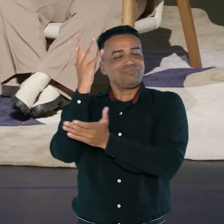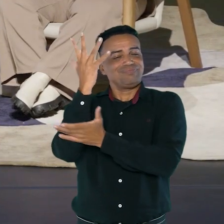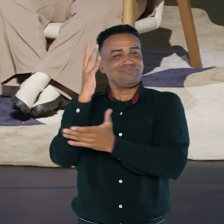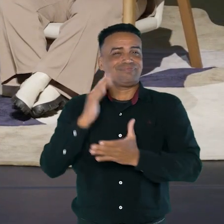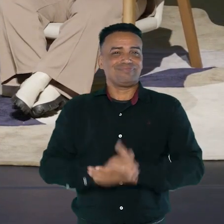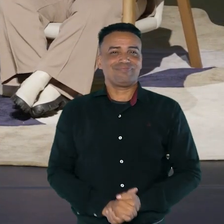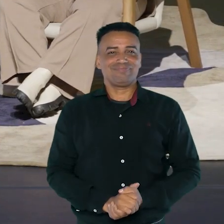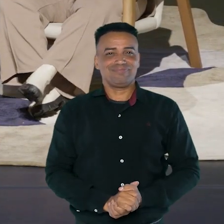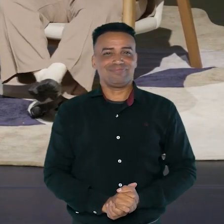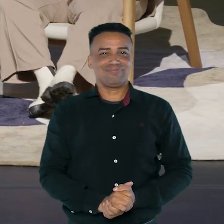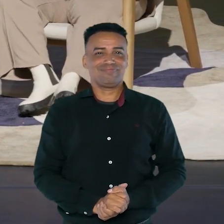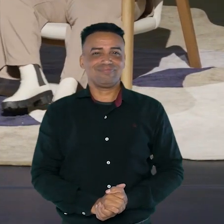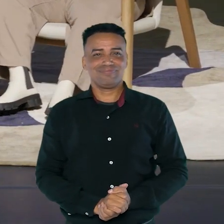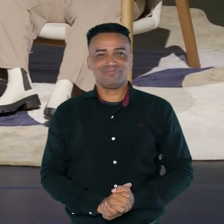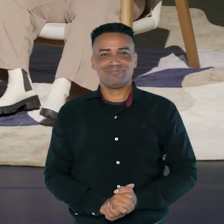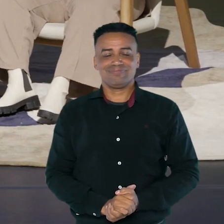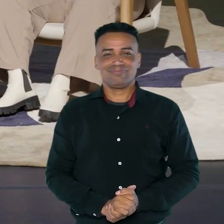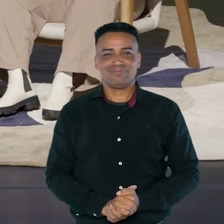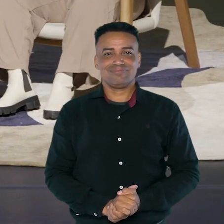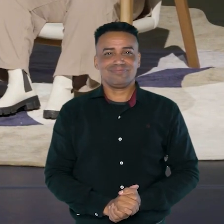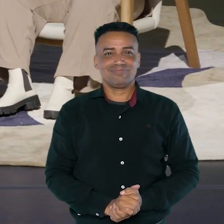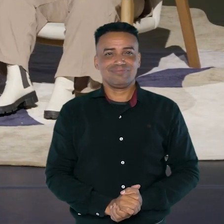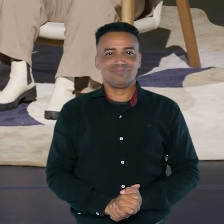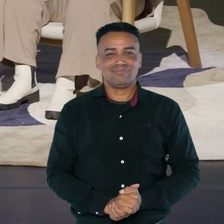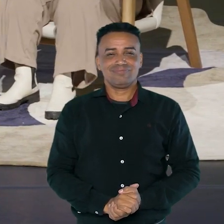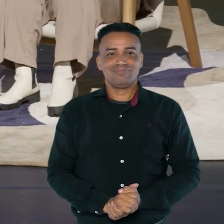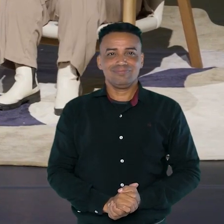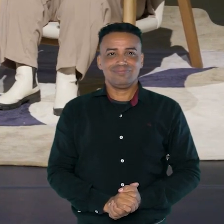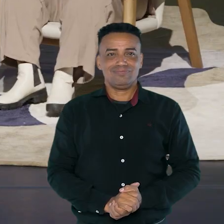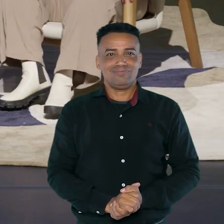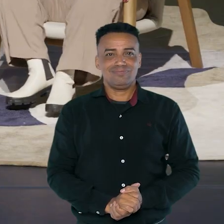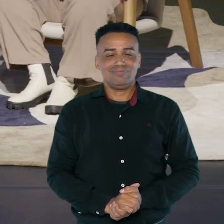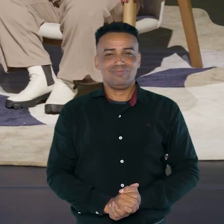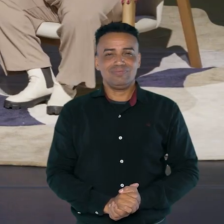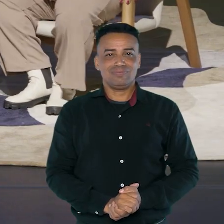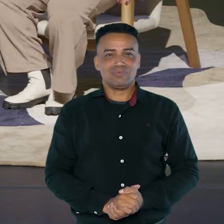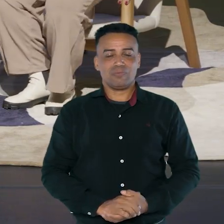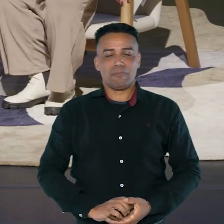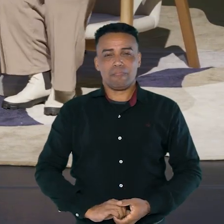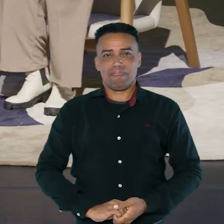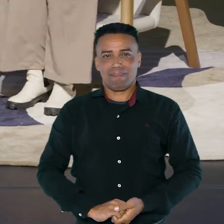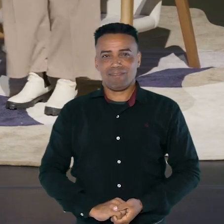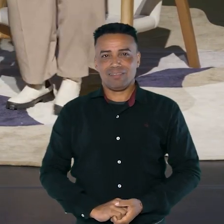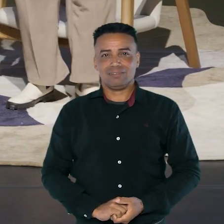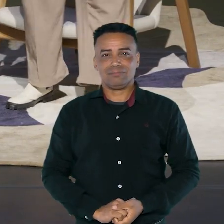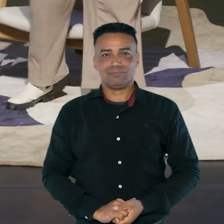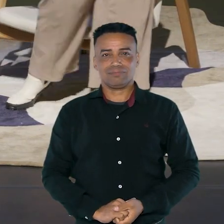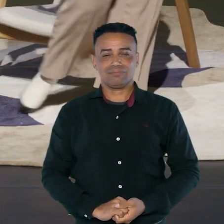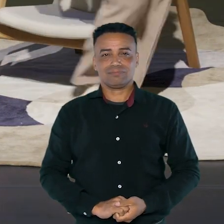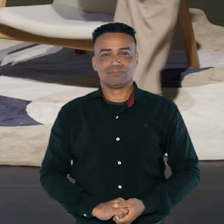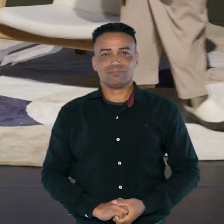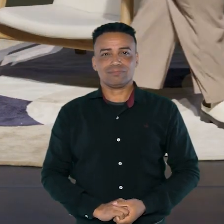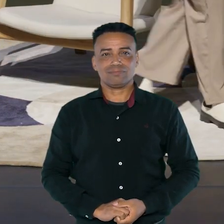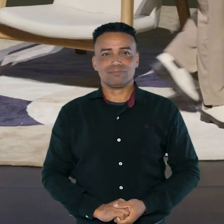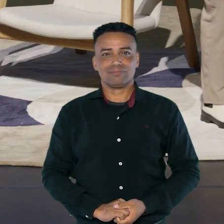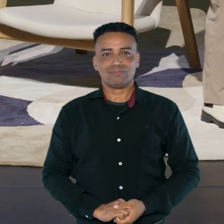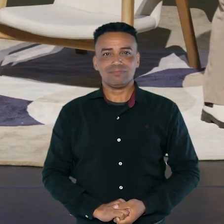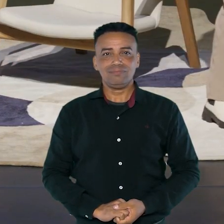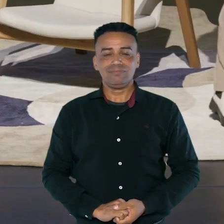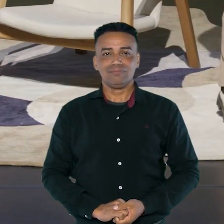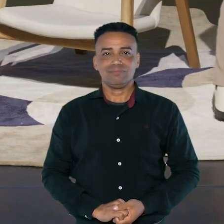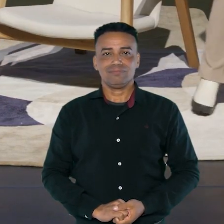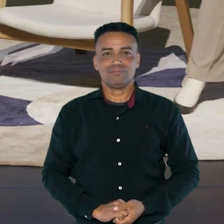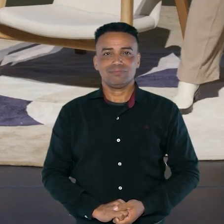Enquanto Sérgio falava, as duas se levantaram no meio da plateia e receberam os aplausos. Ellen Oléria se